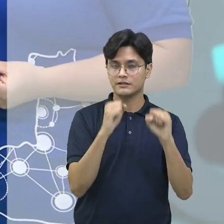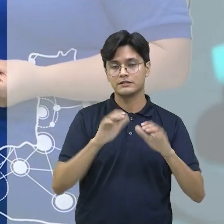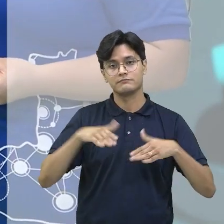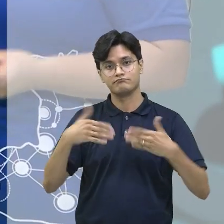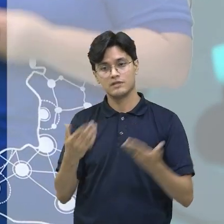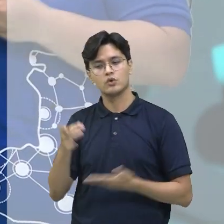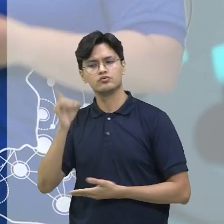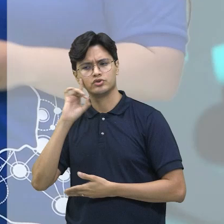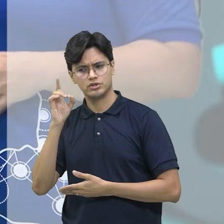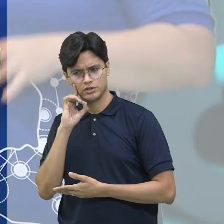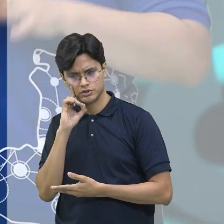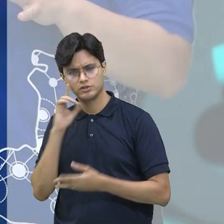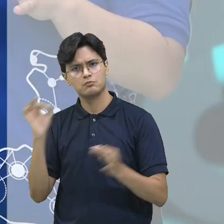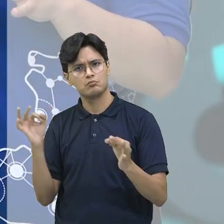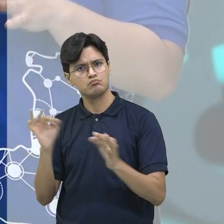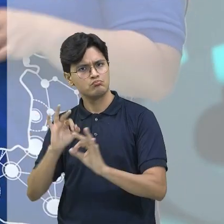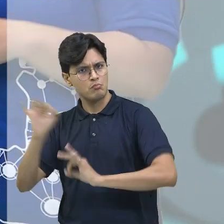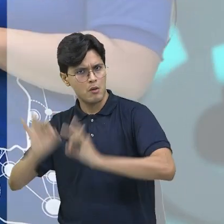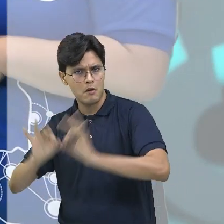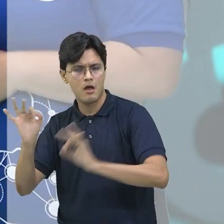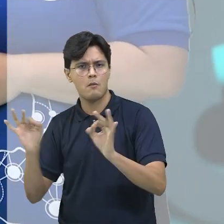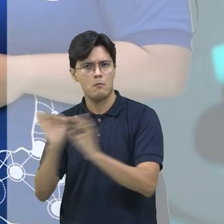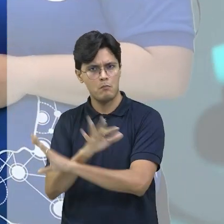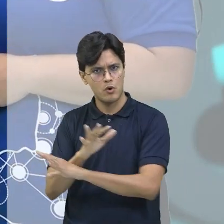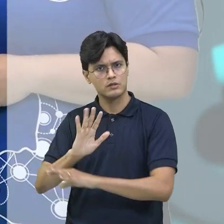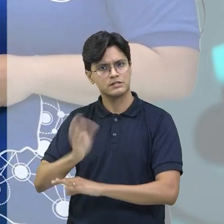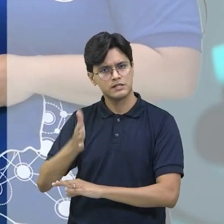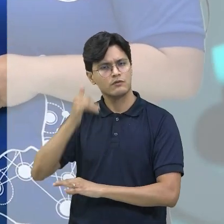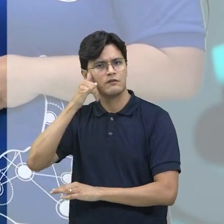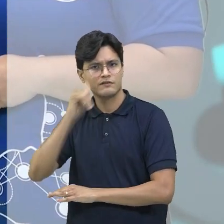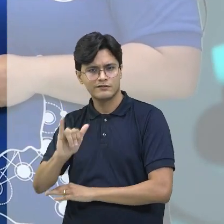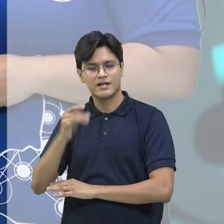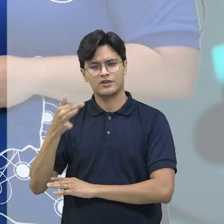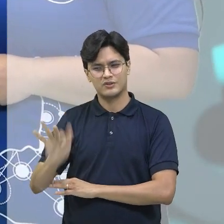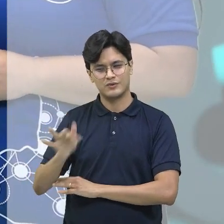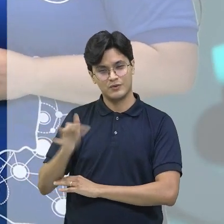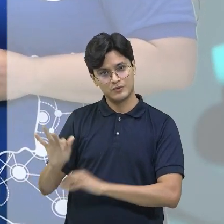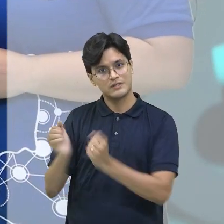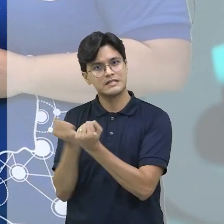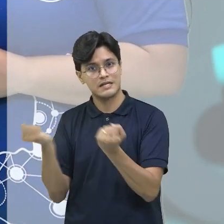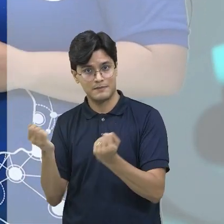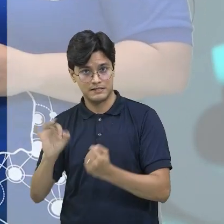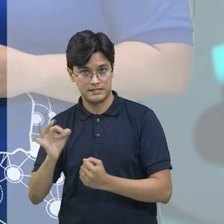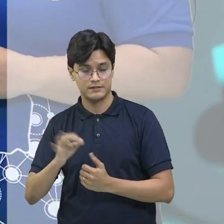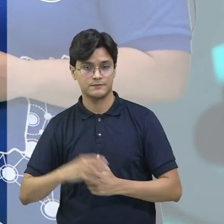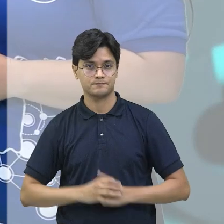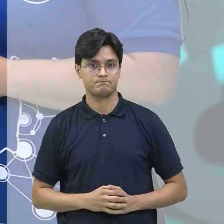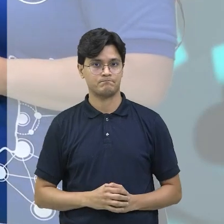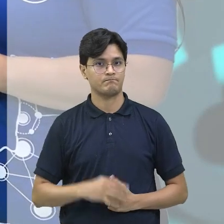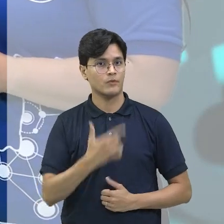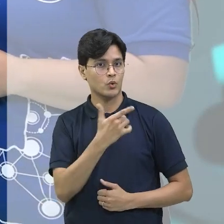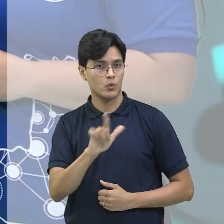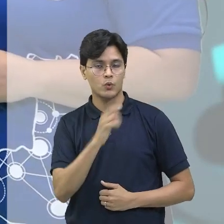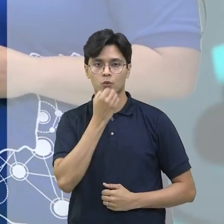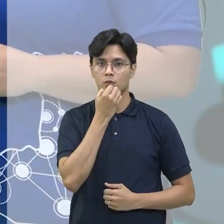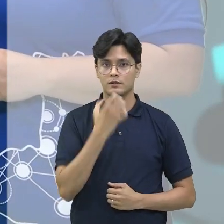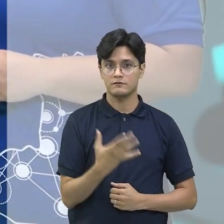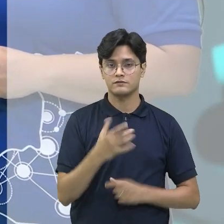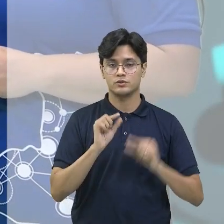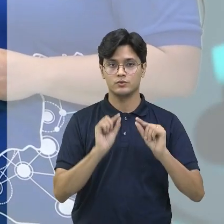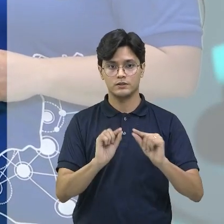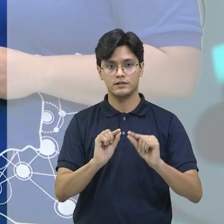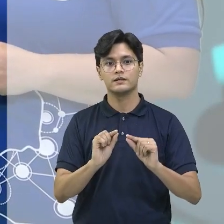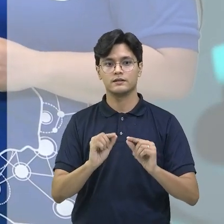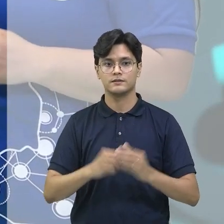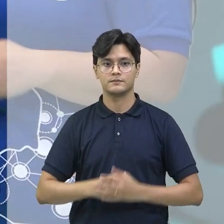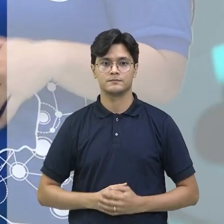nosso corpo, né? Nós vamos aí prevenir a questão das lesões, tá? Outro benefício é que vai trabalhar a questão